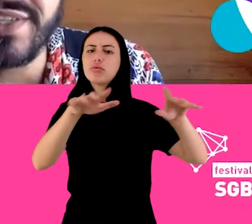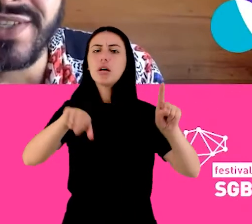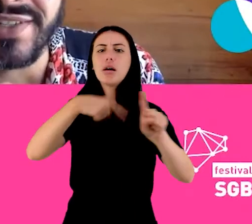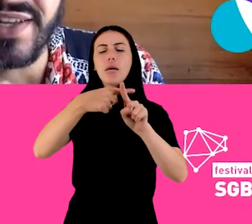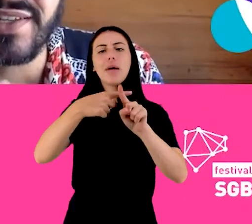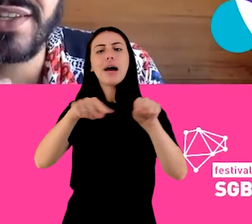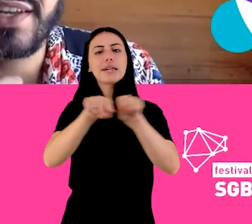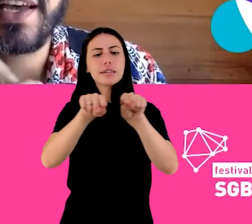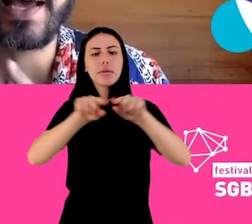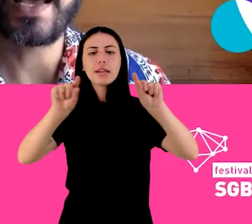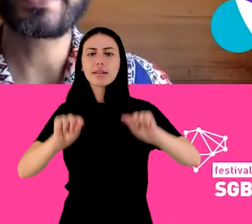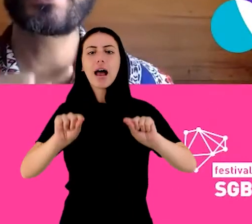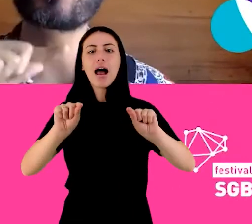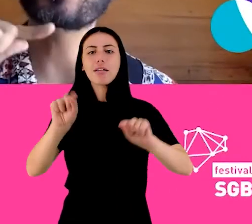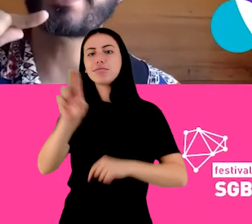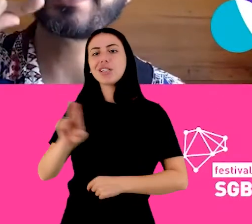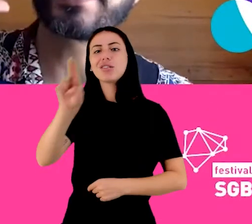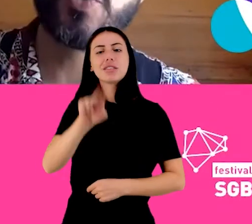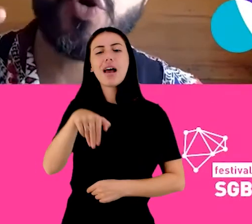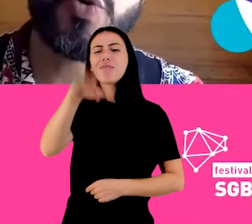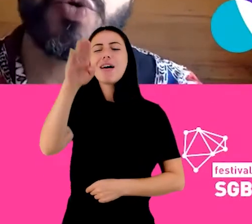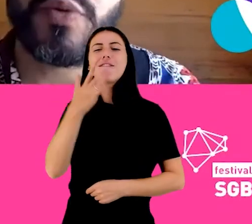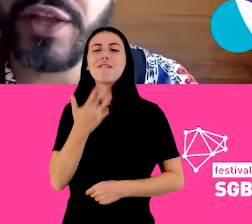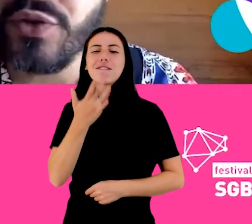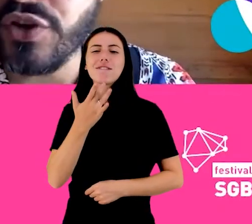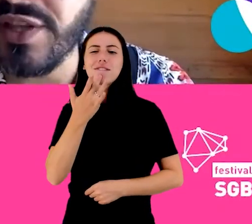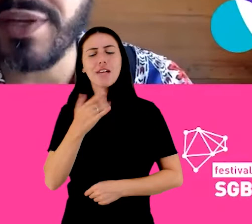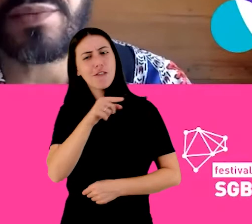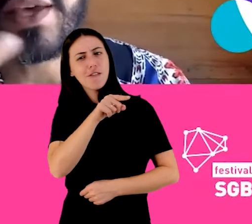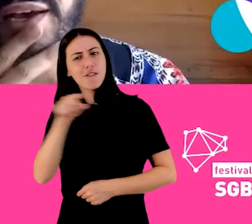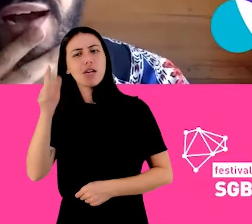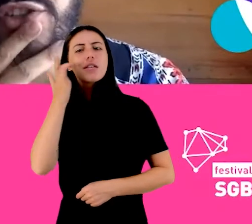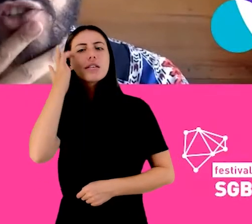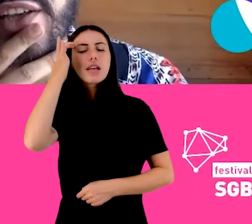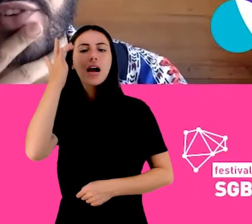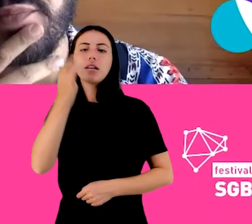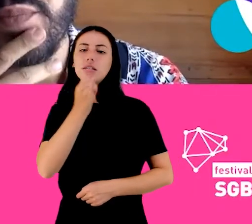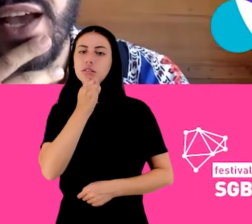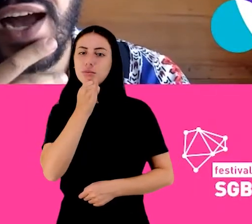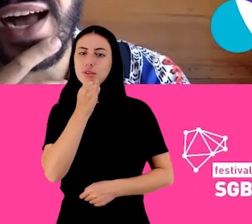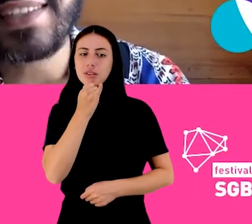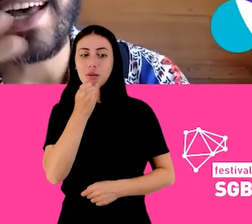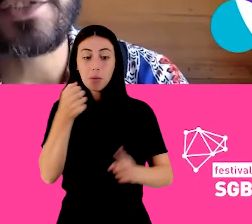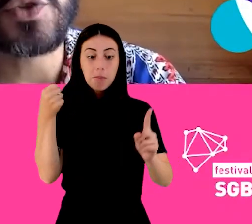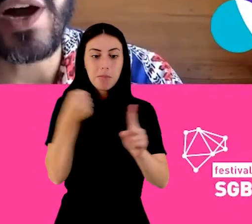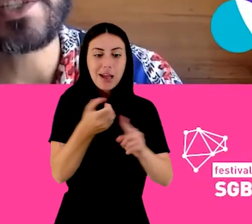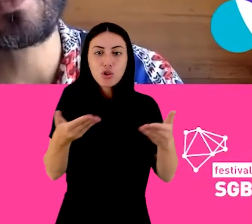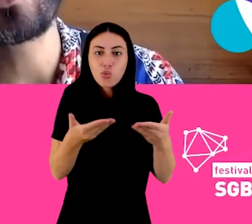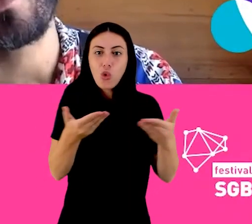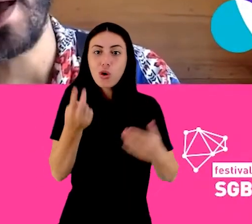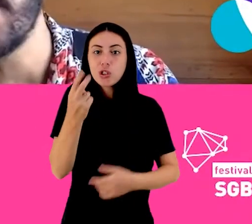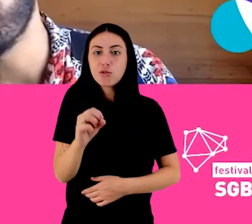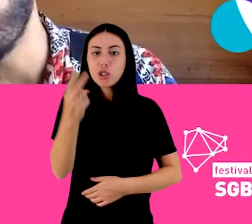em 2016, né? E hoje, ele, com o momento nosso da pandemia, a gente teve as salas